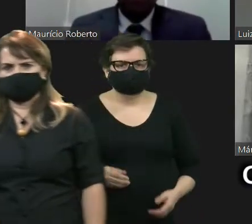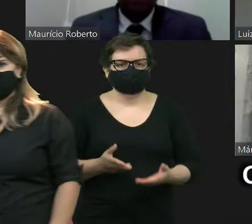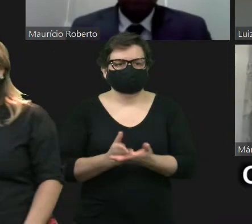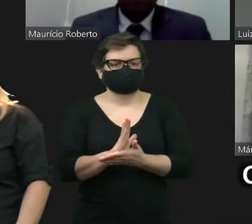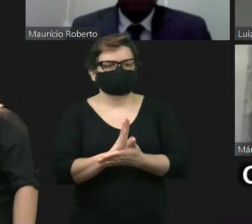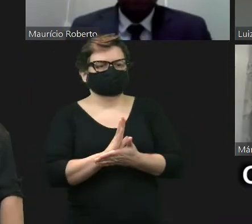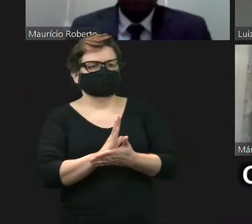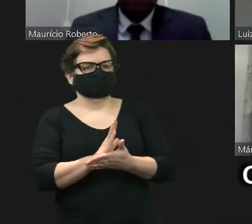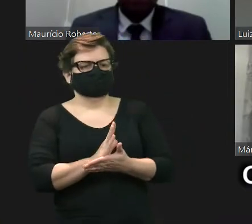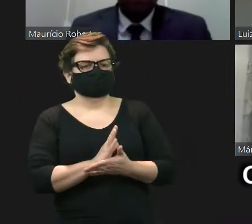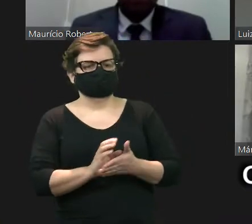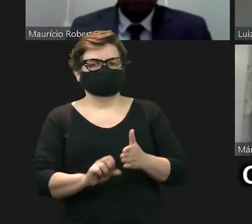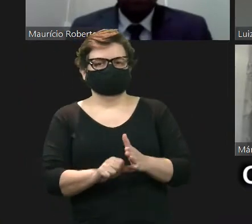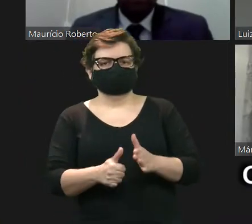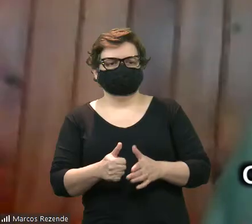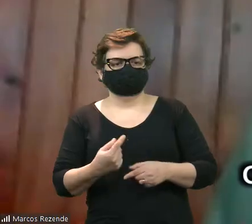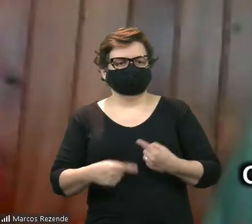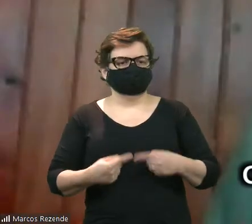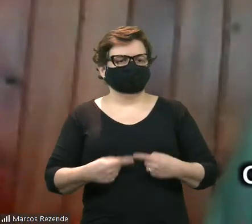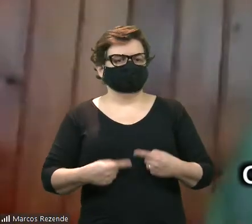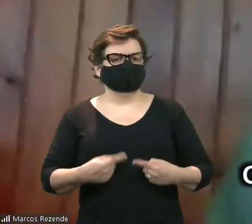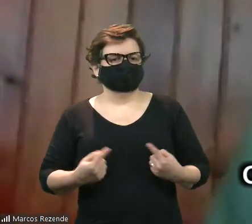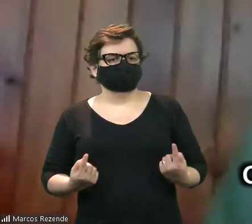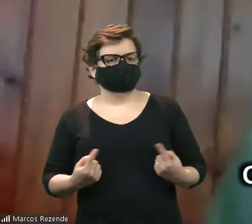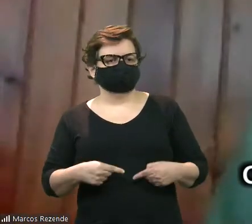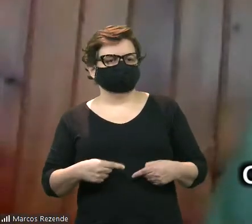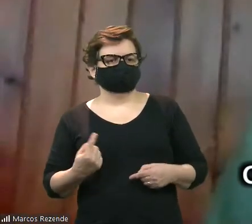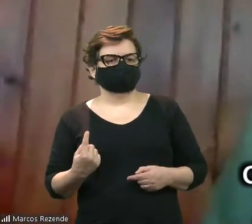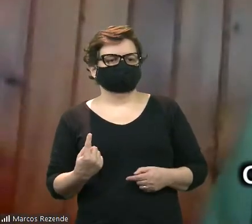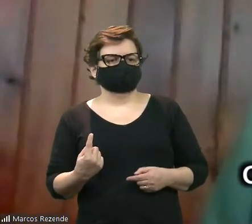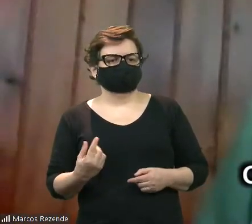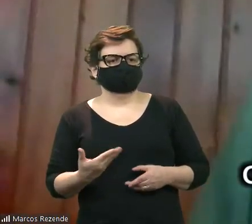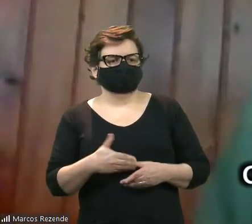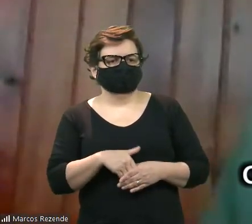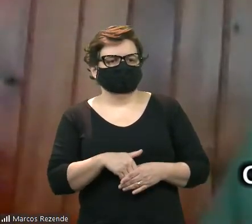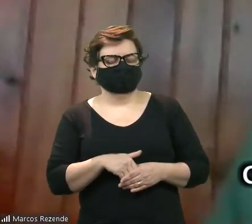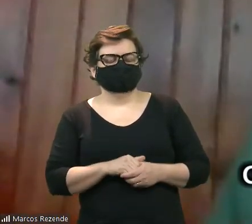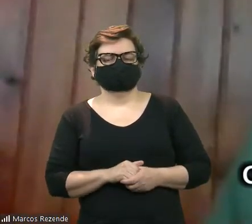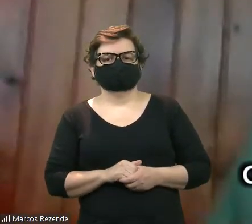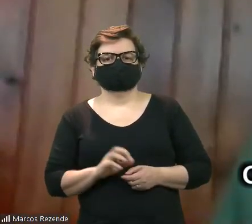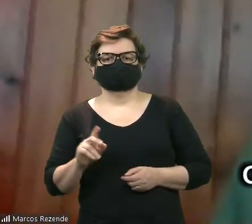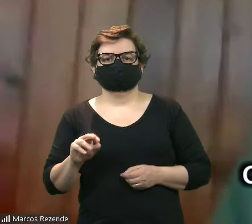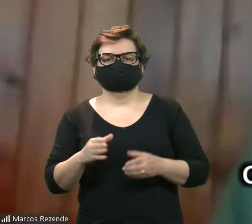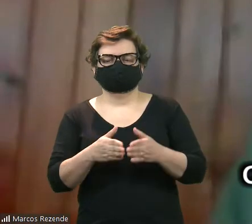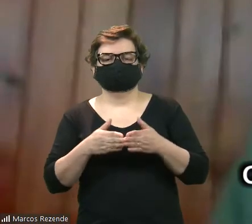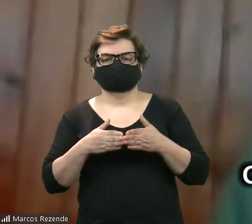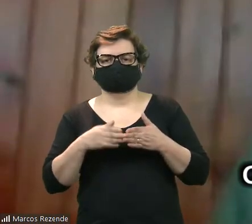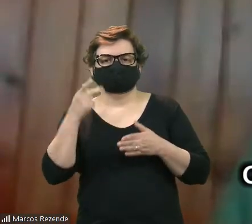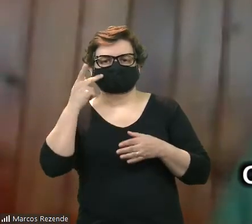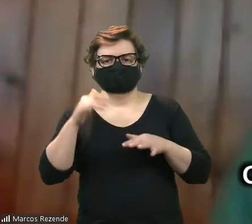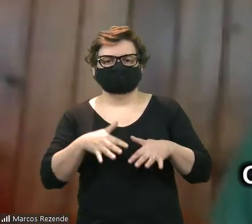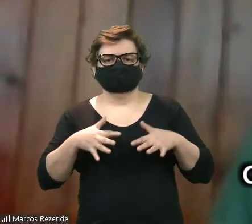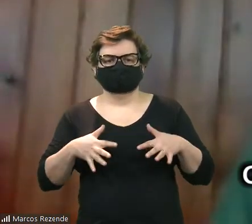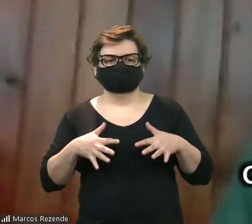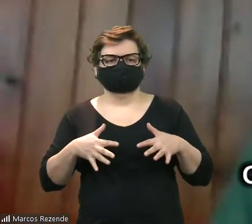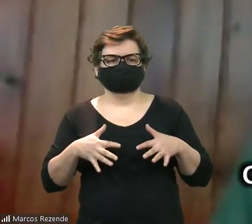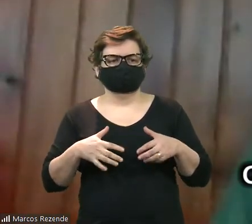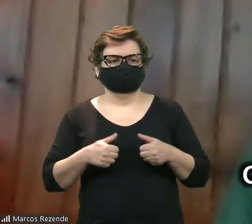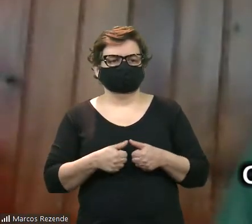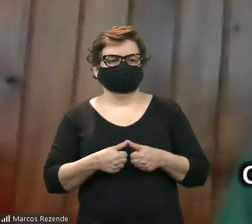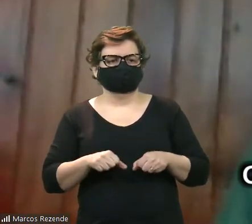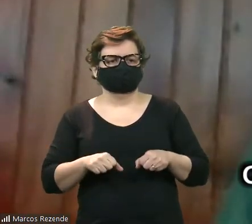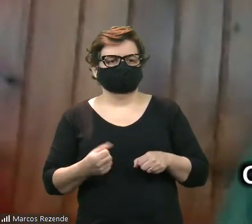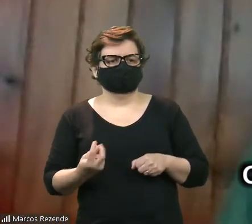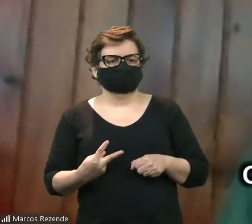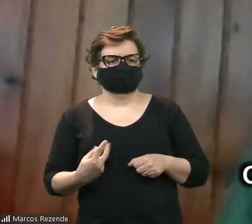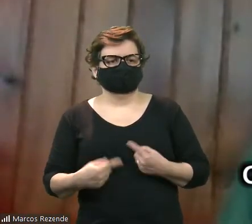Aprovado em primeira discussão contra um voto. Conforme requerido e deliberado pelo plenário,